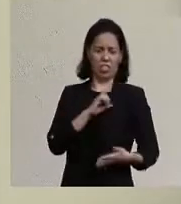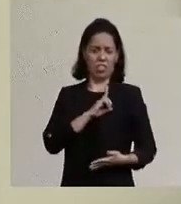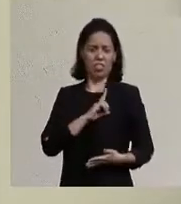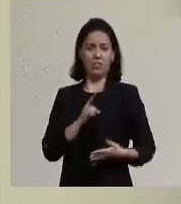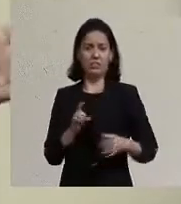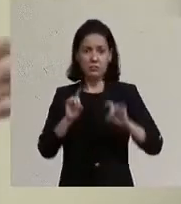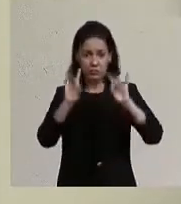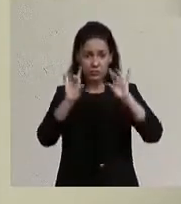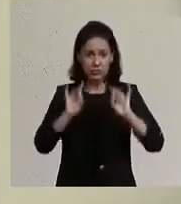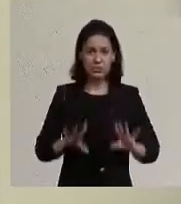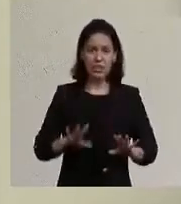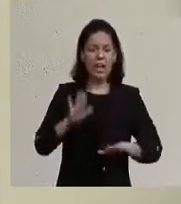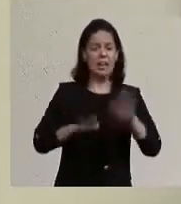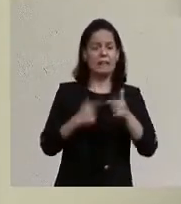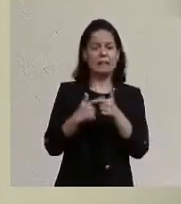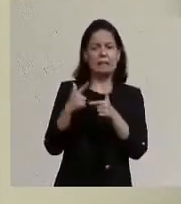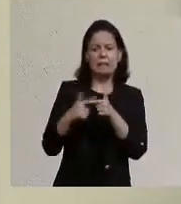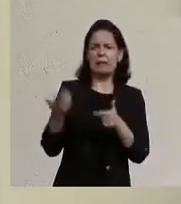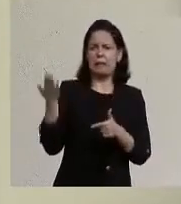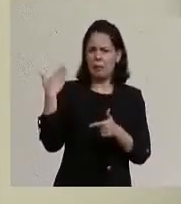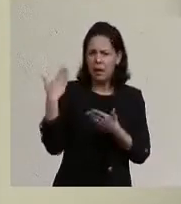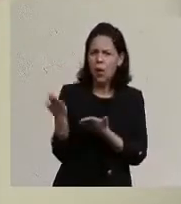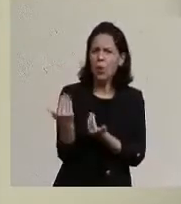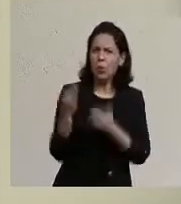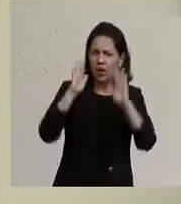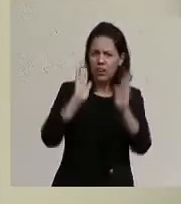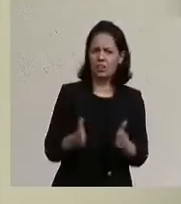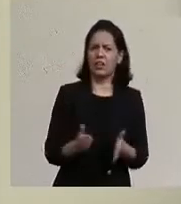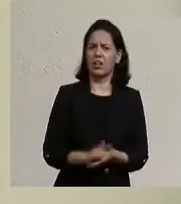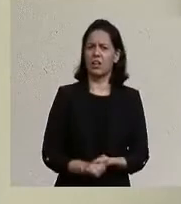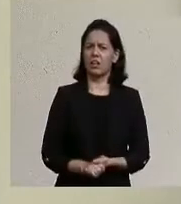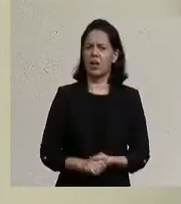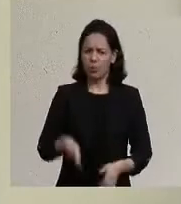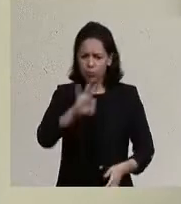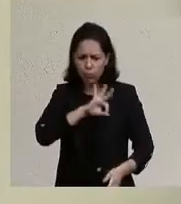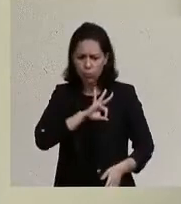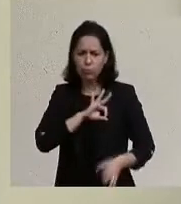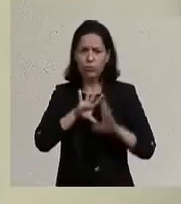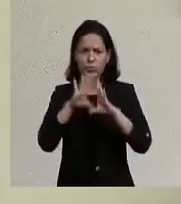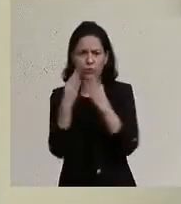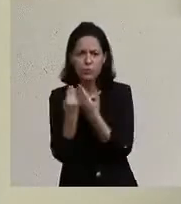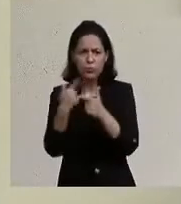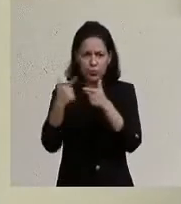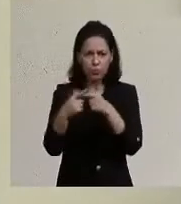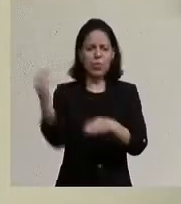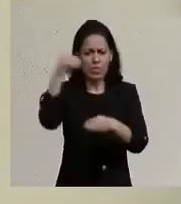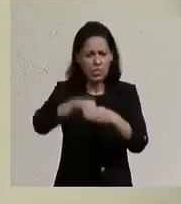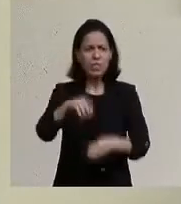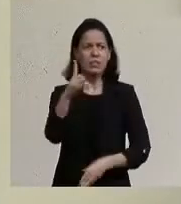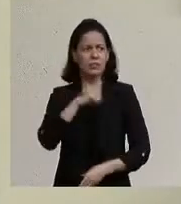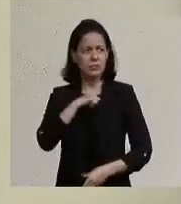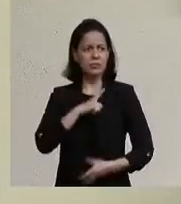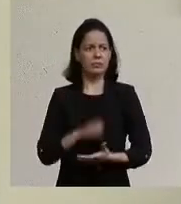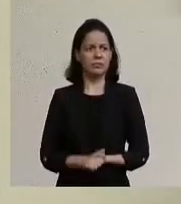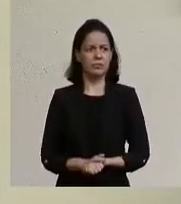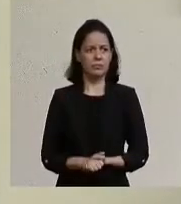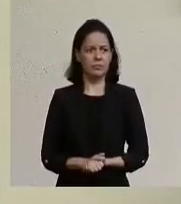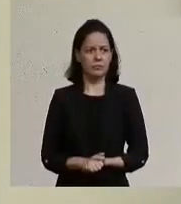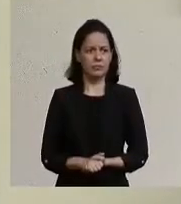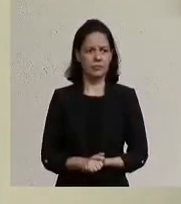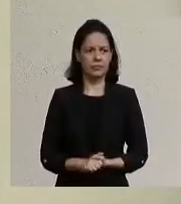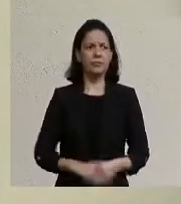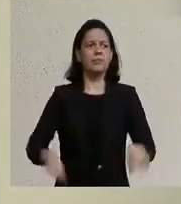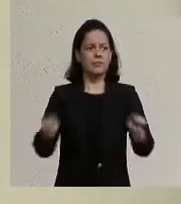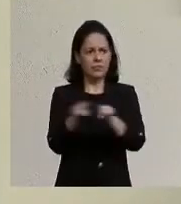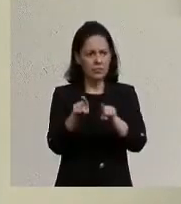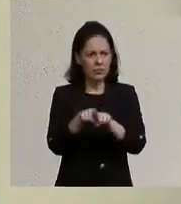se homenageada que dava problema quando era mais jovem que tem problemas com a polícia na família o outro que fala